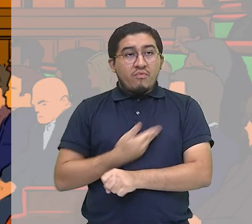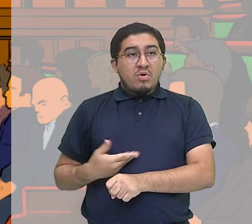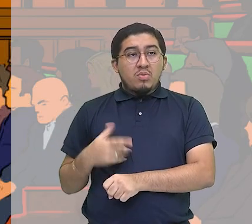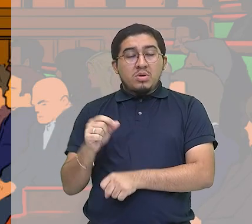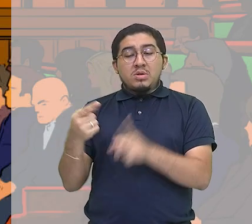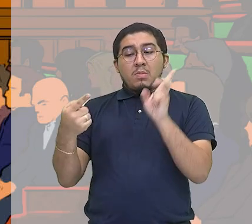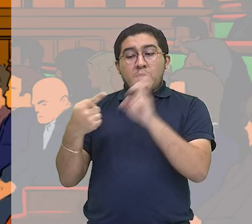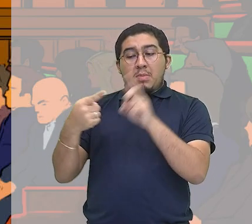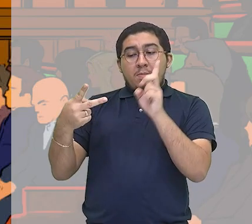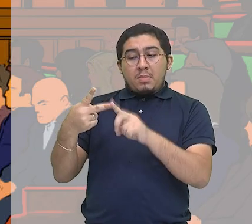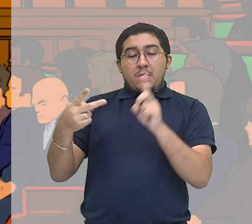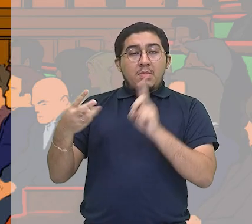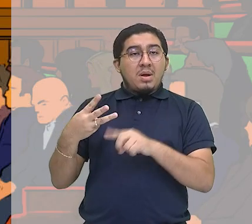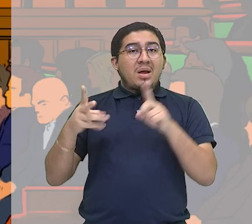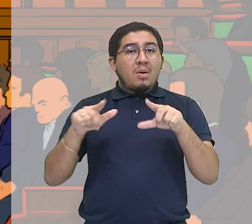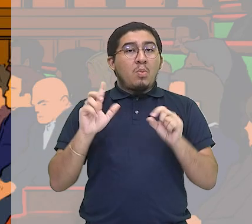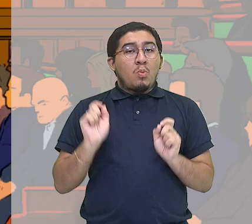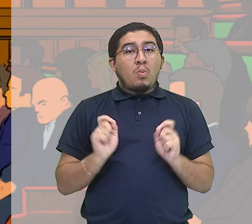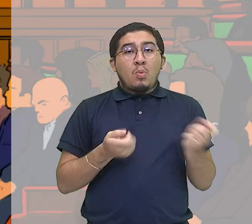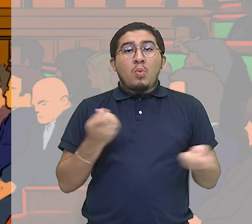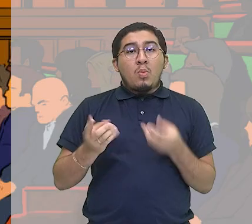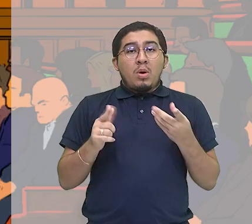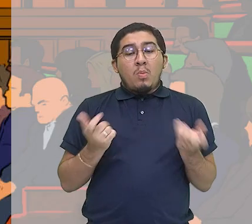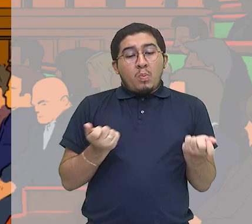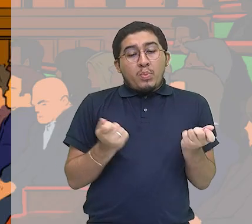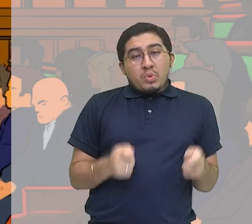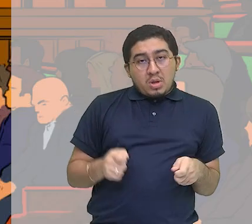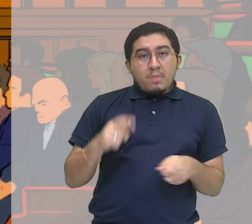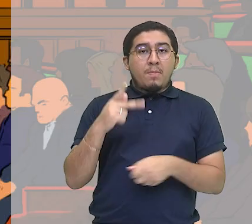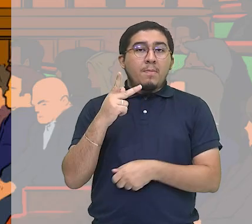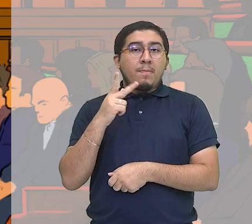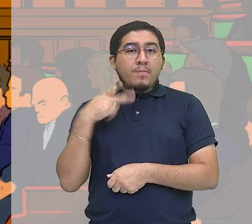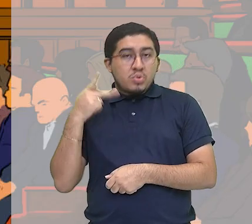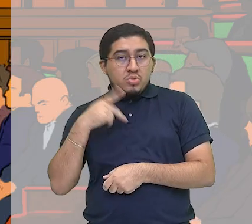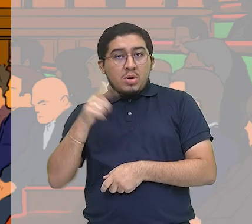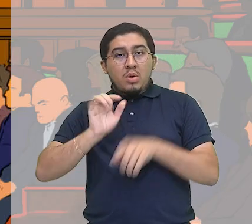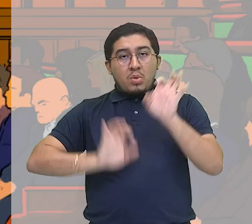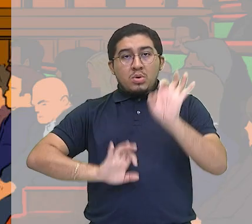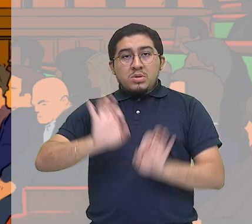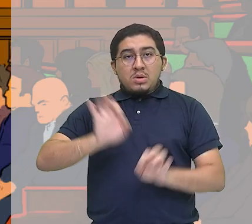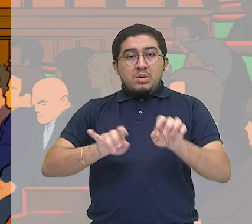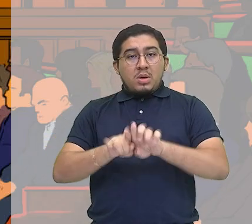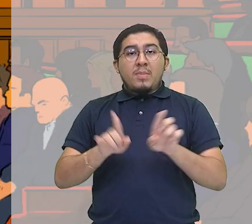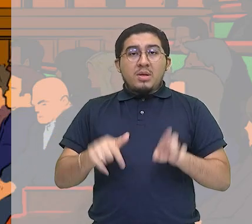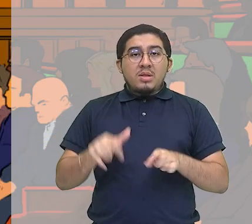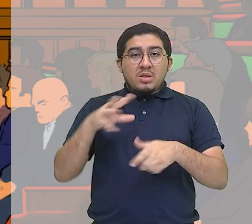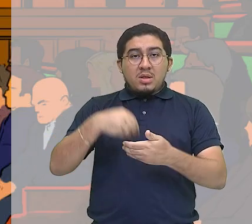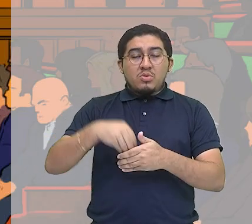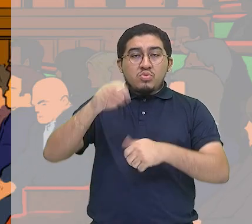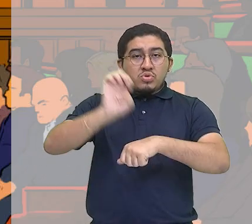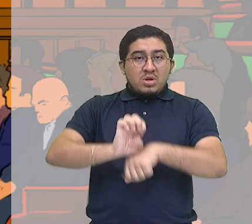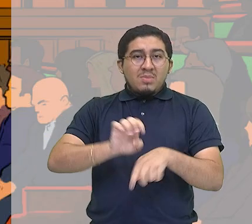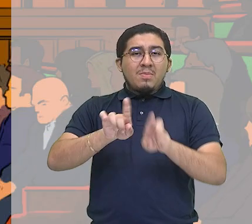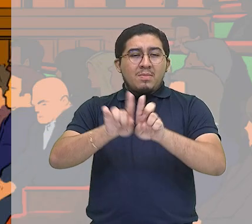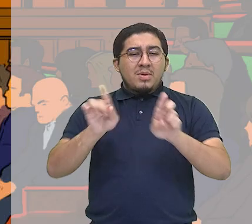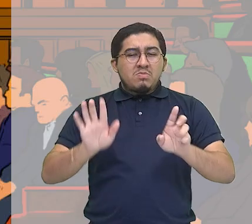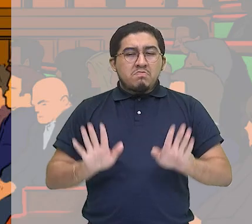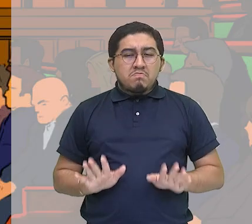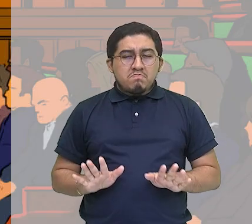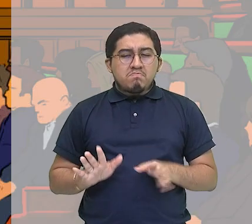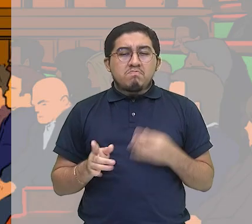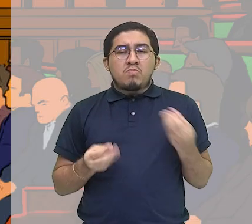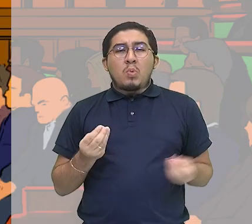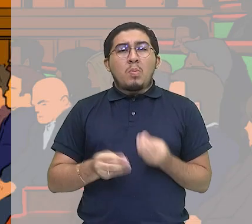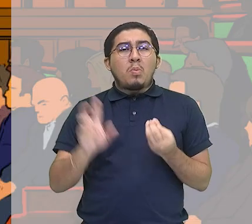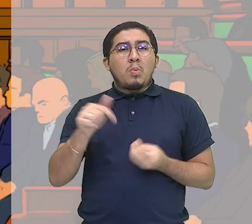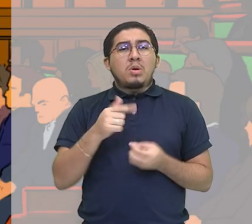como o poder político é organizado e distribuído em um Estado. Mas para que essas